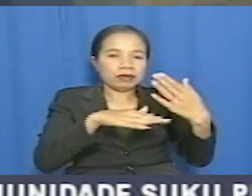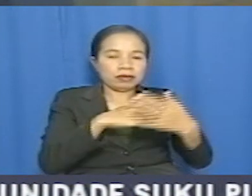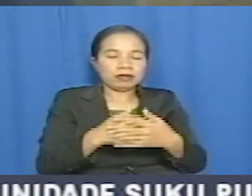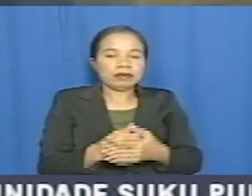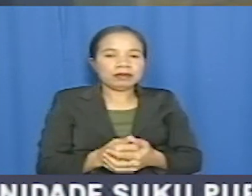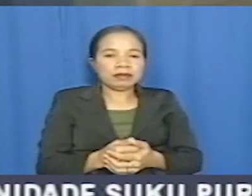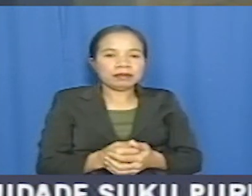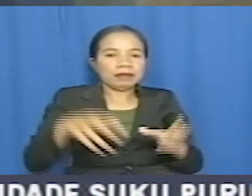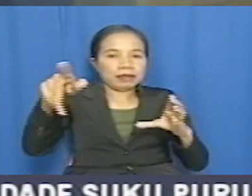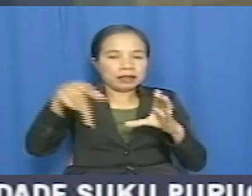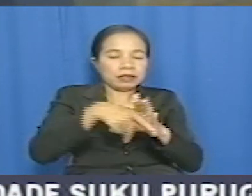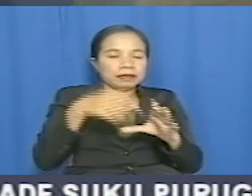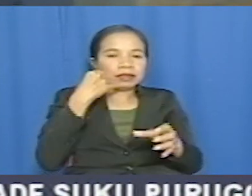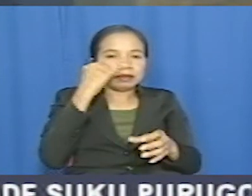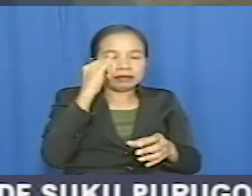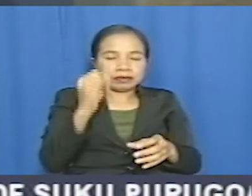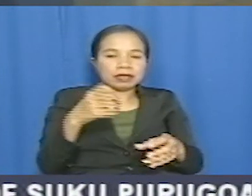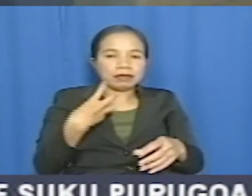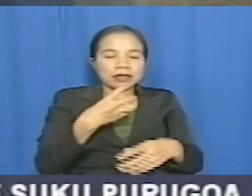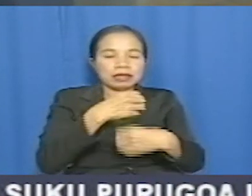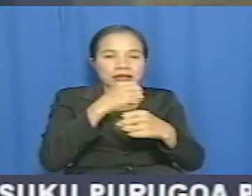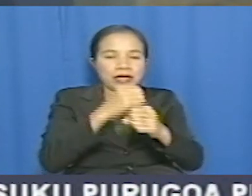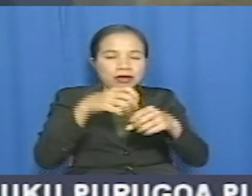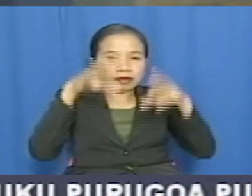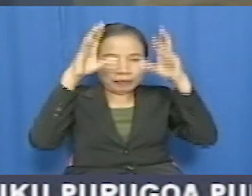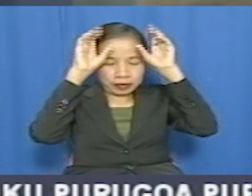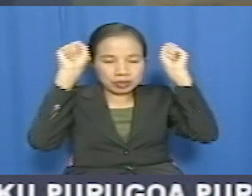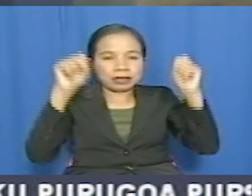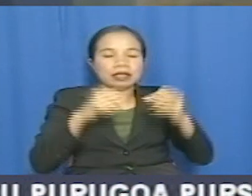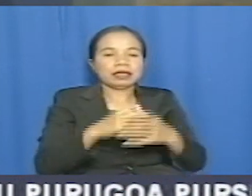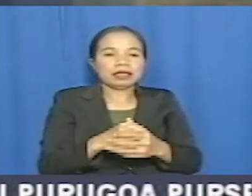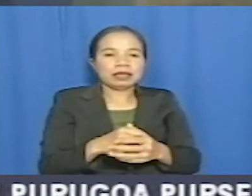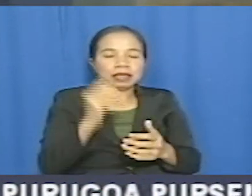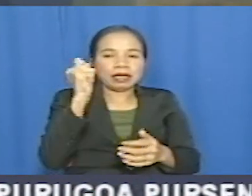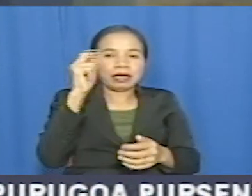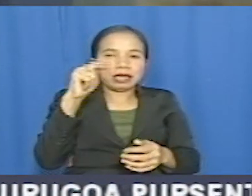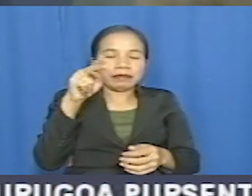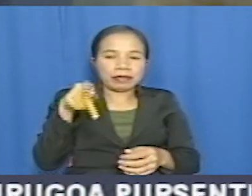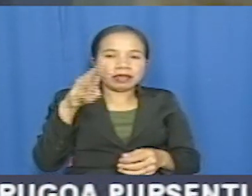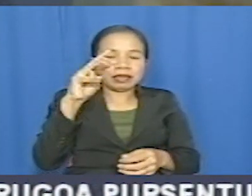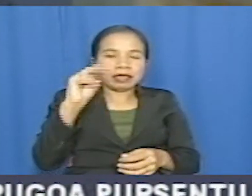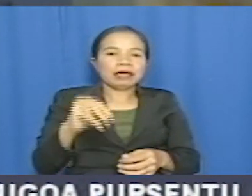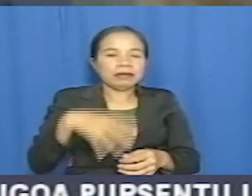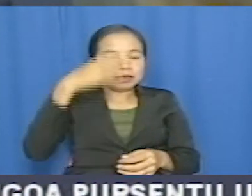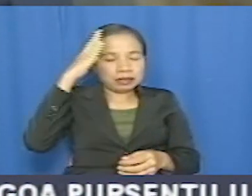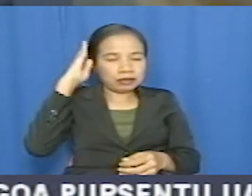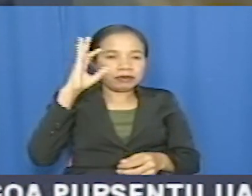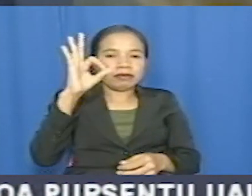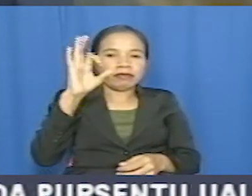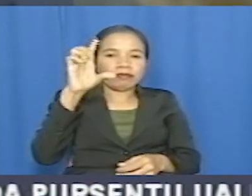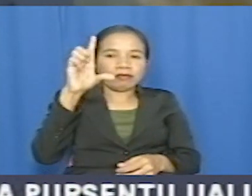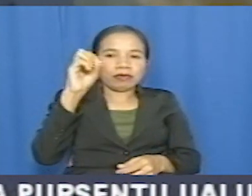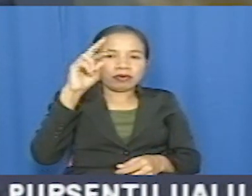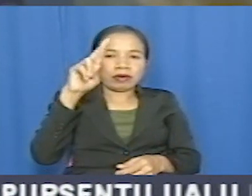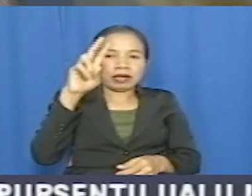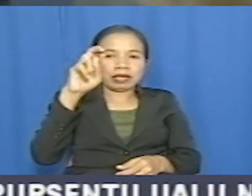ba kumpanya entrevista ida nebe makami si halo Presidente Autoridade Nacional Petróleo no Minerais, Sr. Florentino Mateus Soares